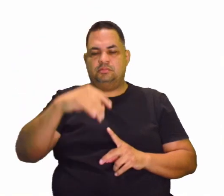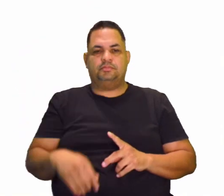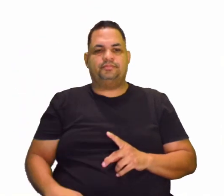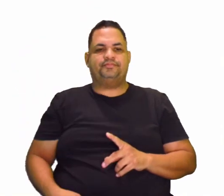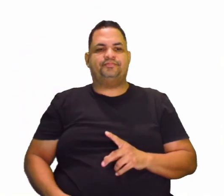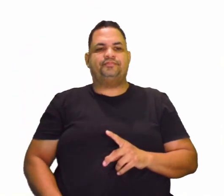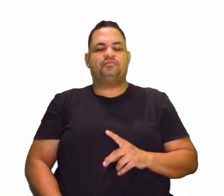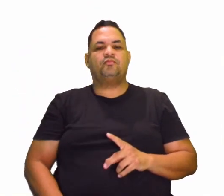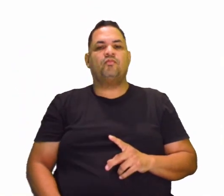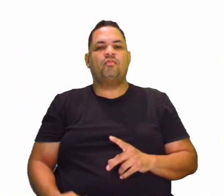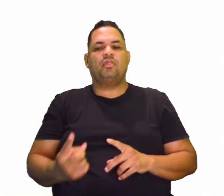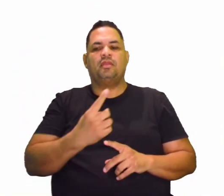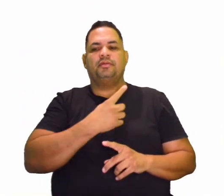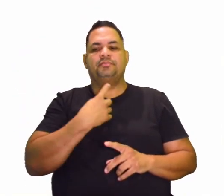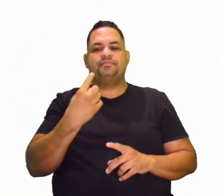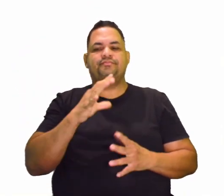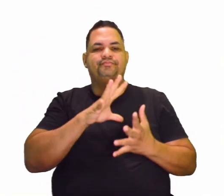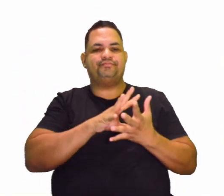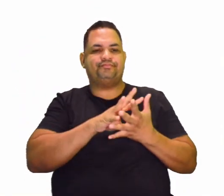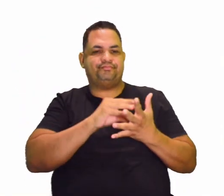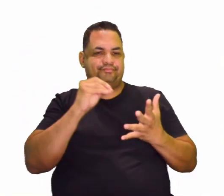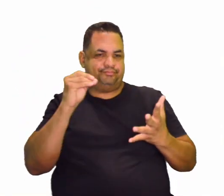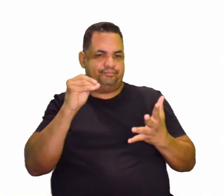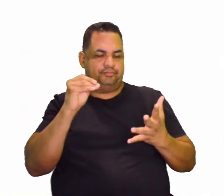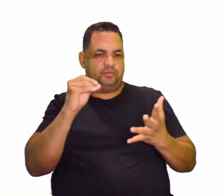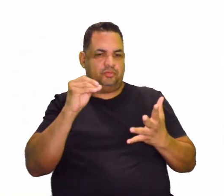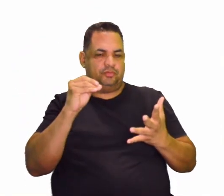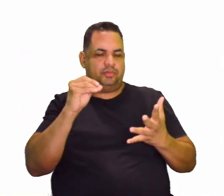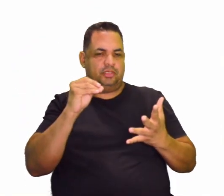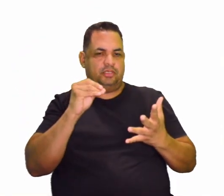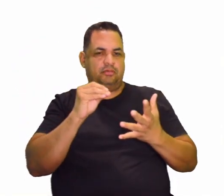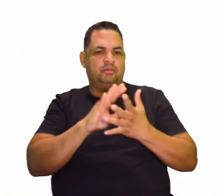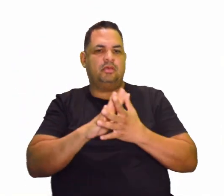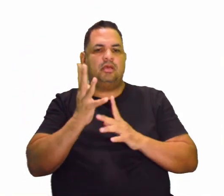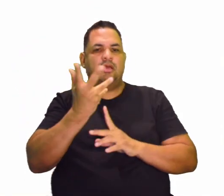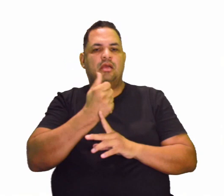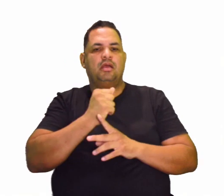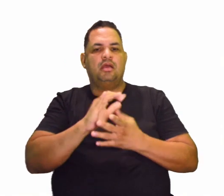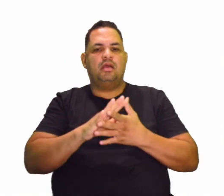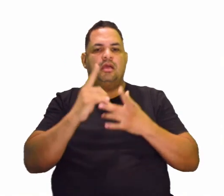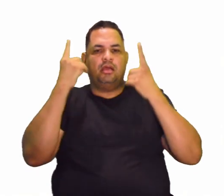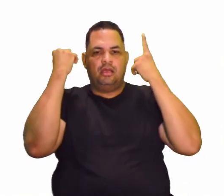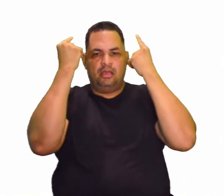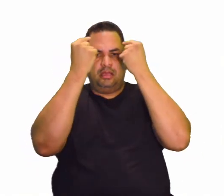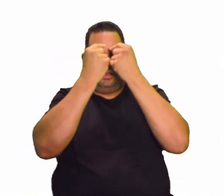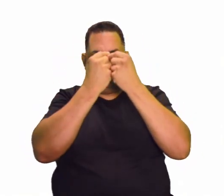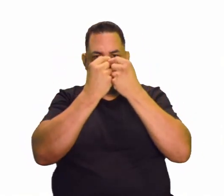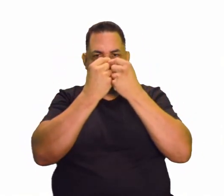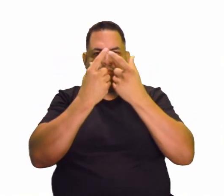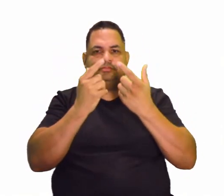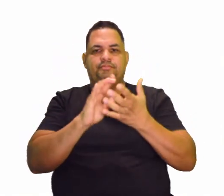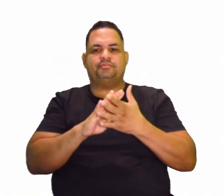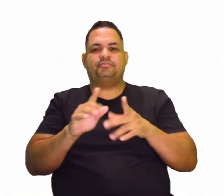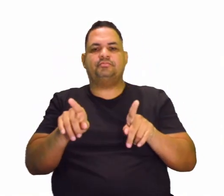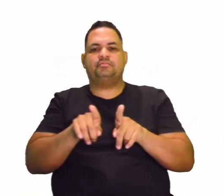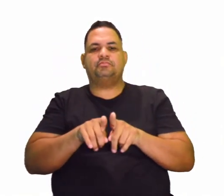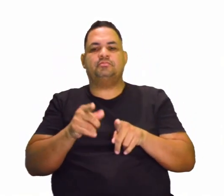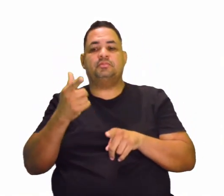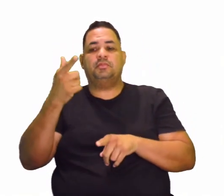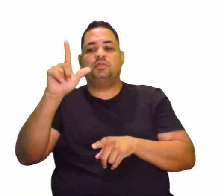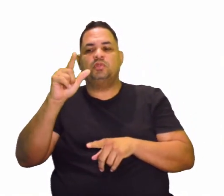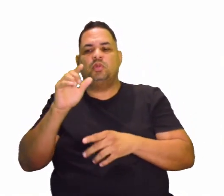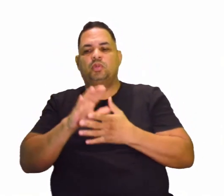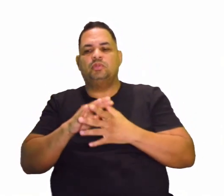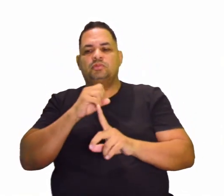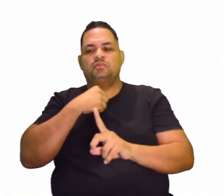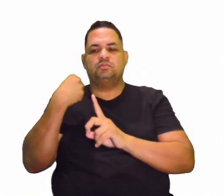Nós sabemos que eles imitaram a arte grega, arte de outras sociedades em